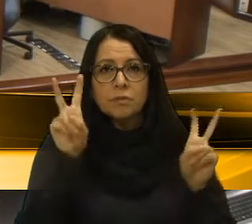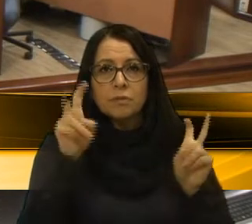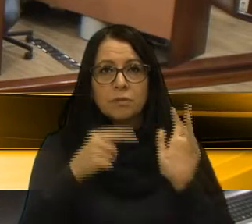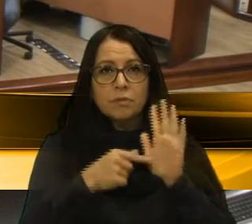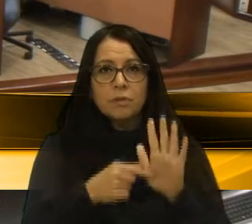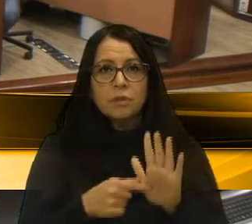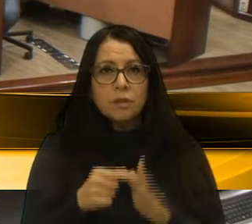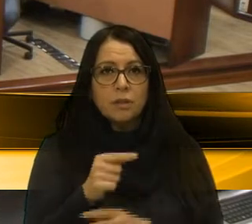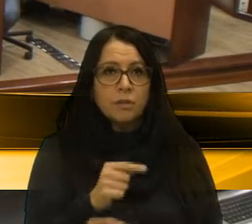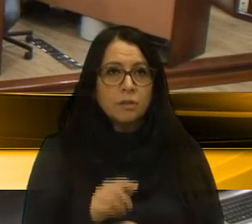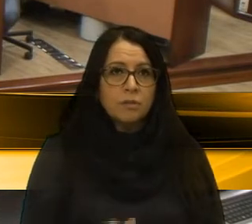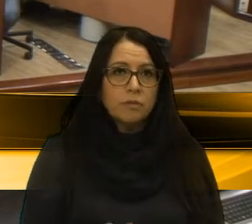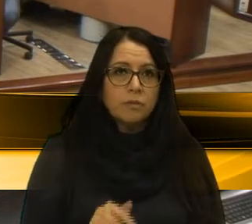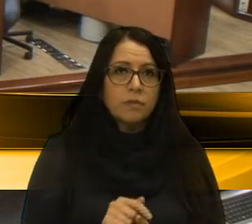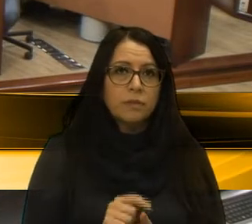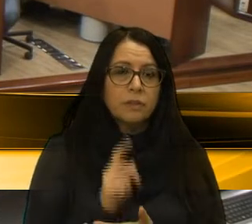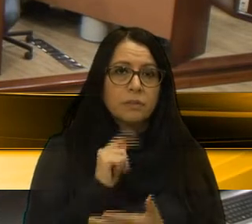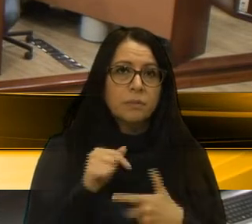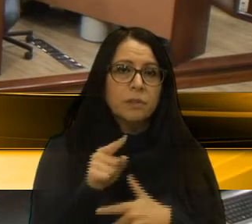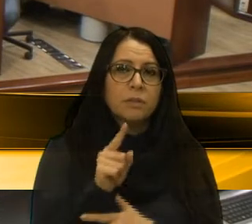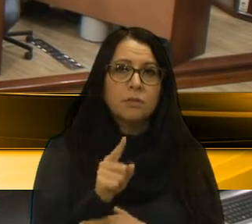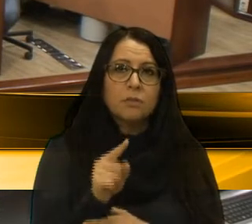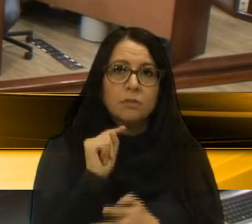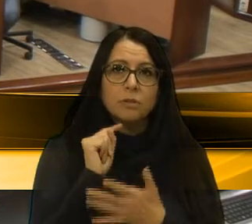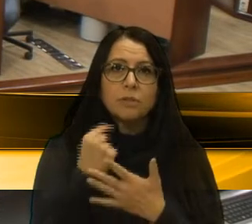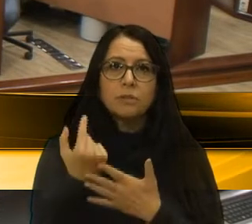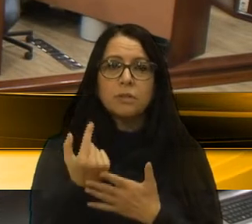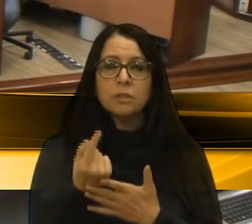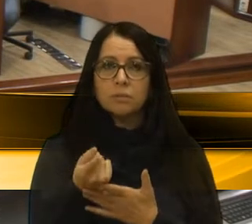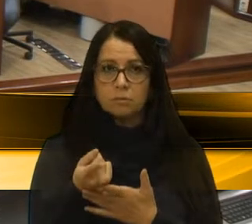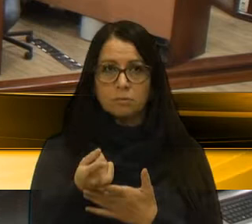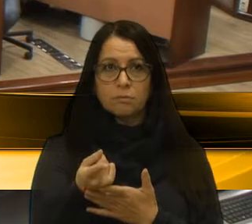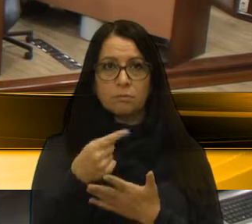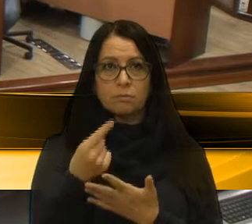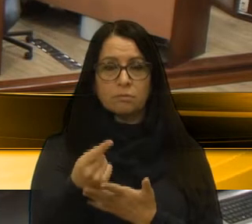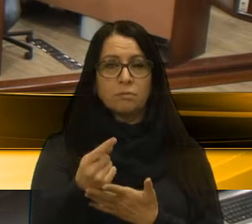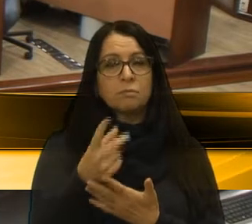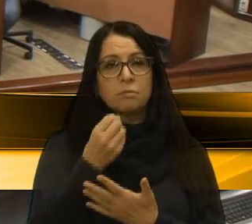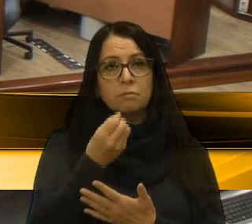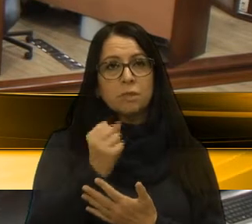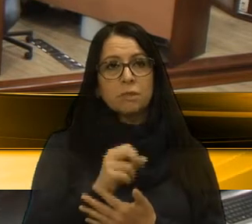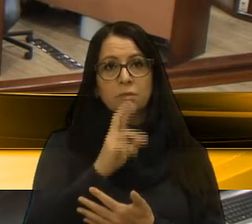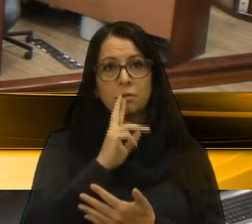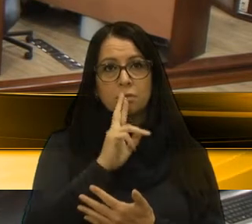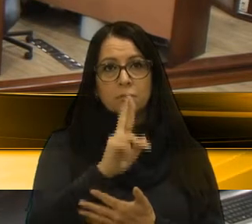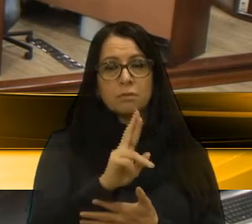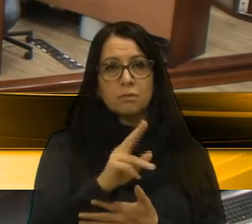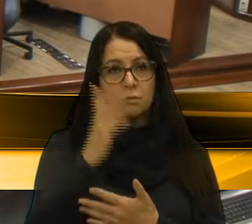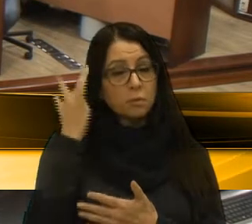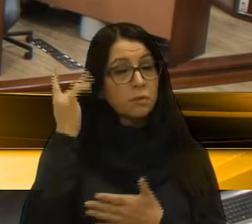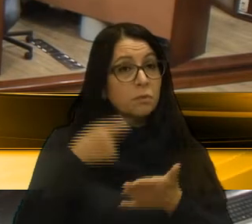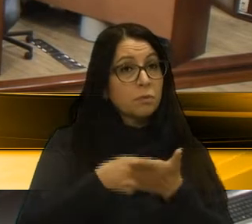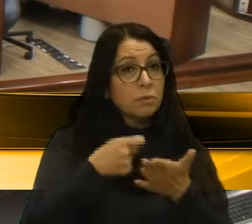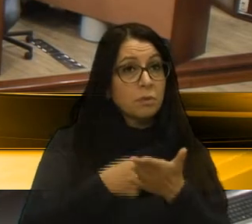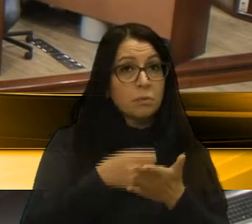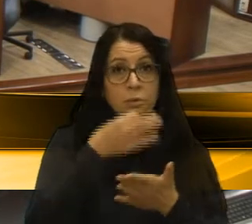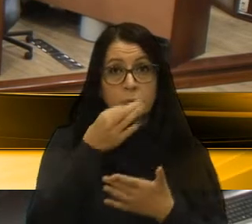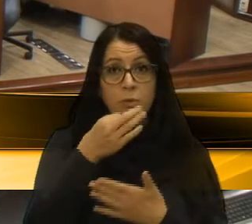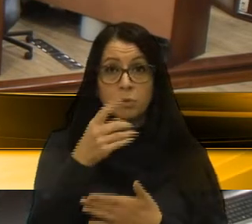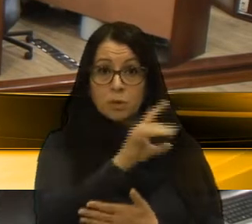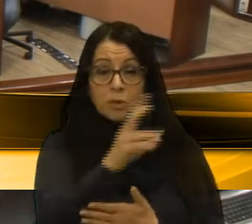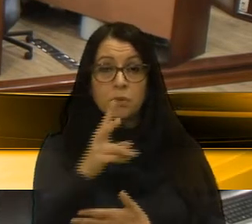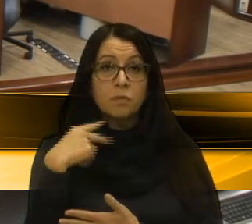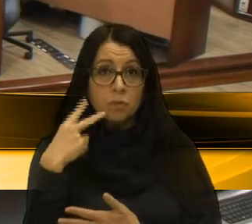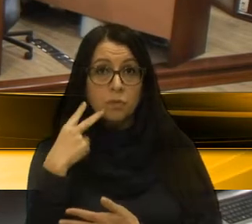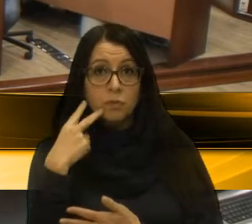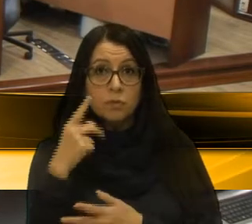já antes de ser feita essa votação, mas vamos esperar o resultado e amanhã nós vamos cobrar o posicionamento de cada vereador